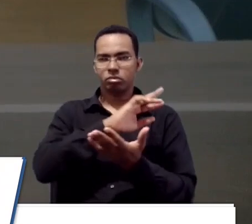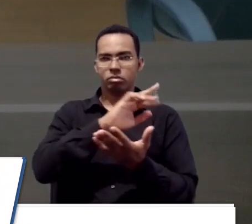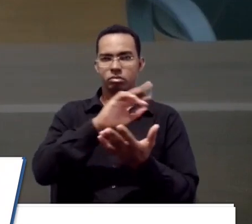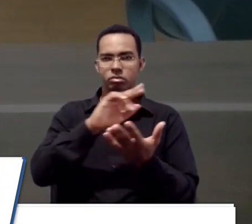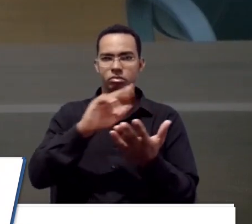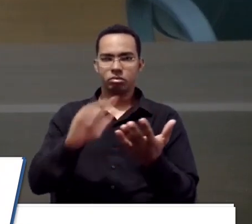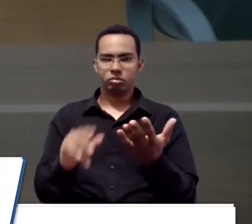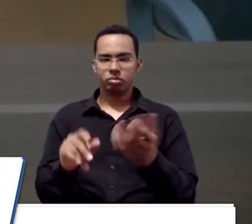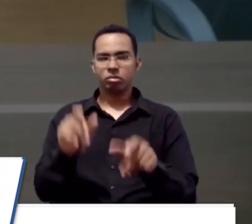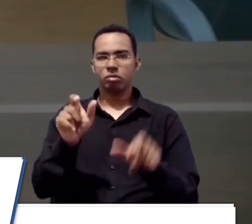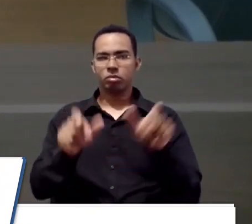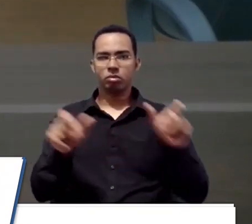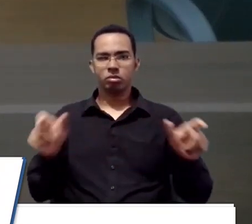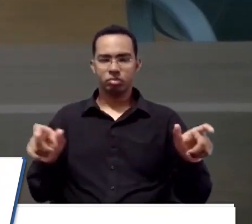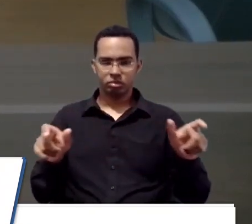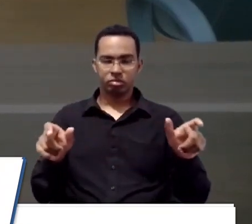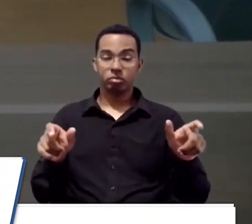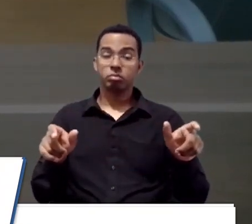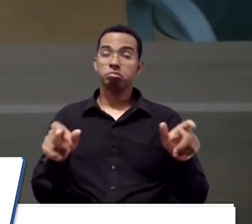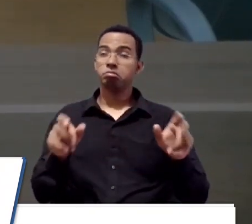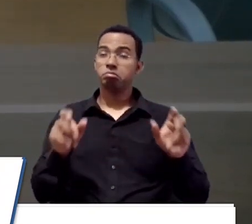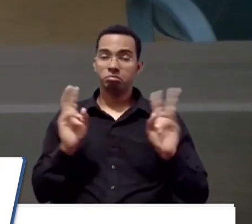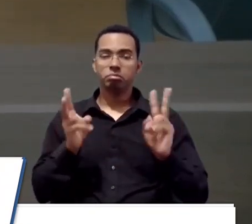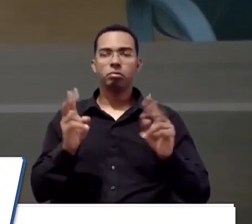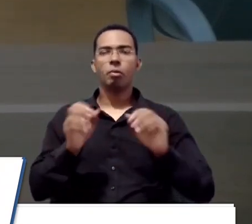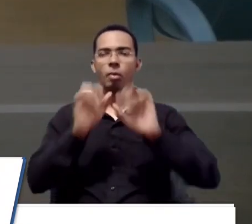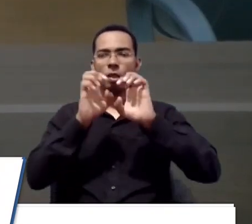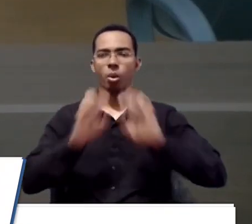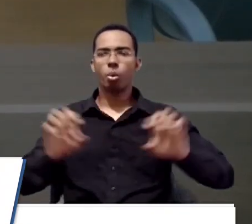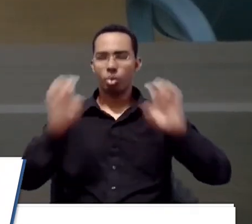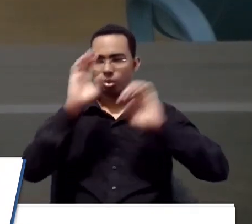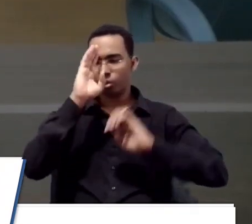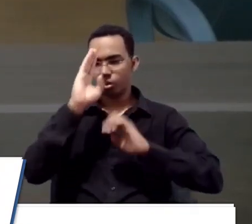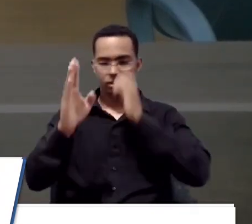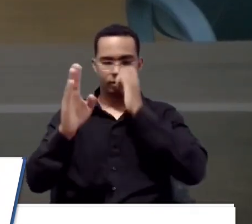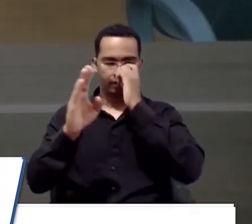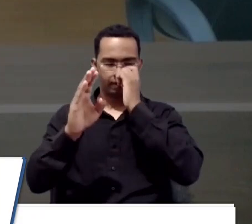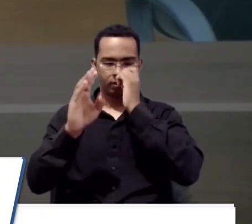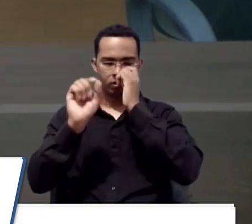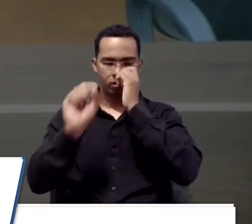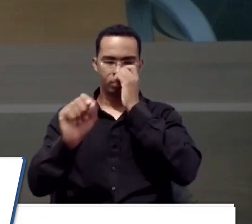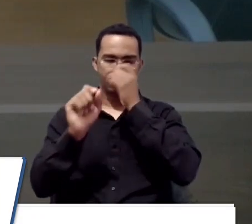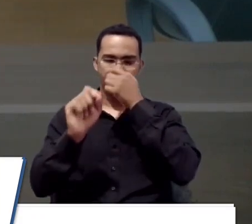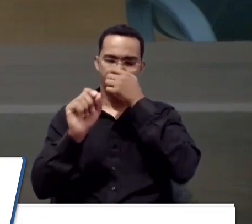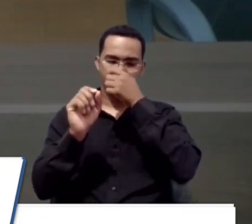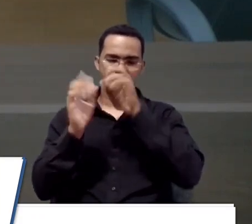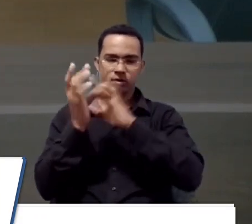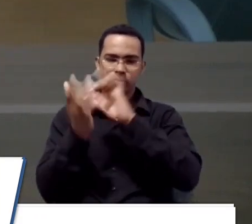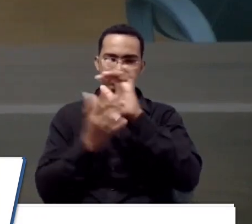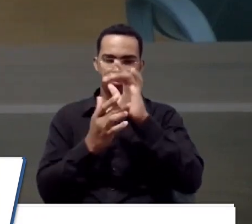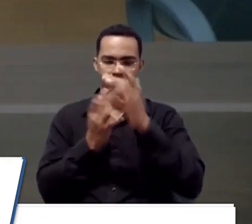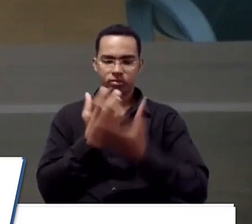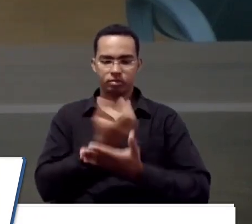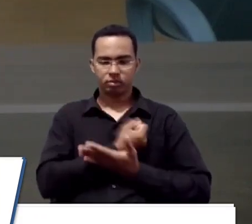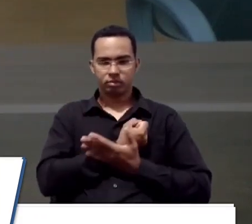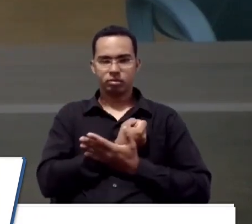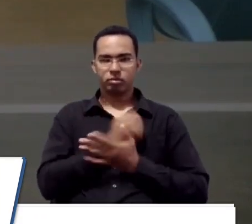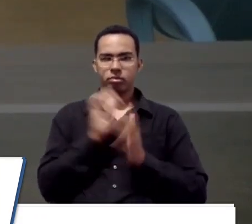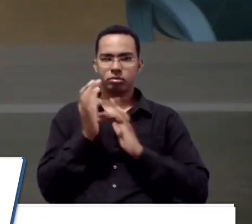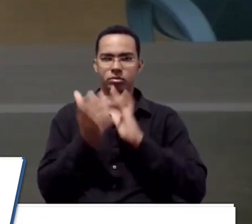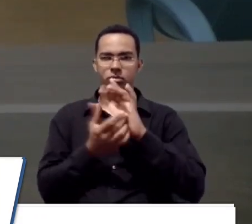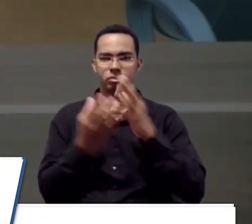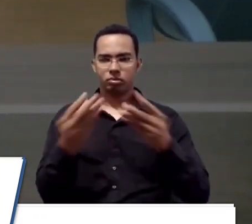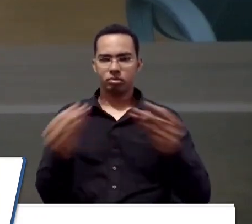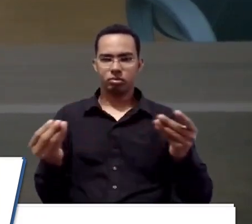de pessoas, sempre levando a mensagem principal, que é Jesus salva, Jesus cura,